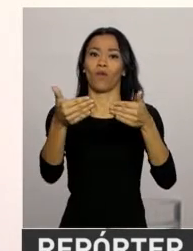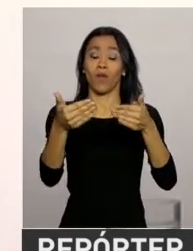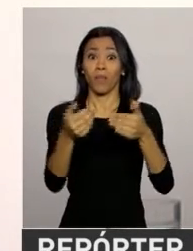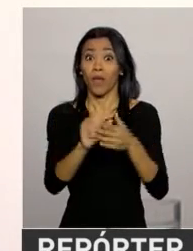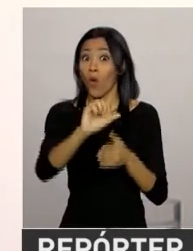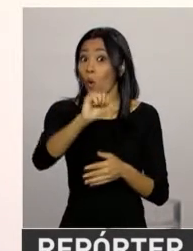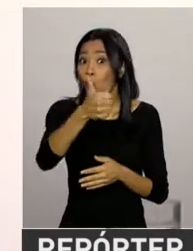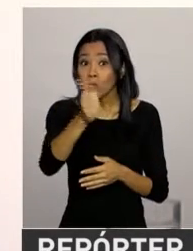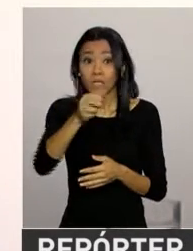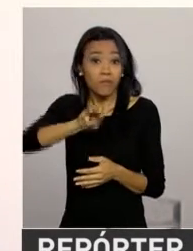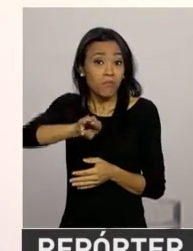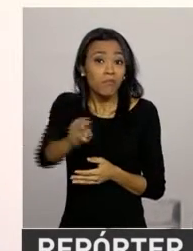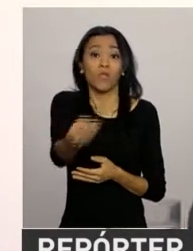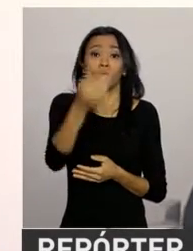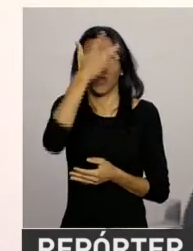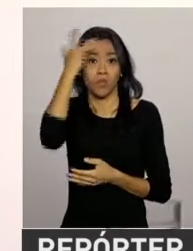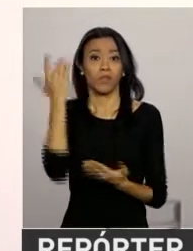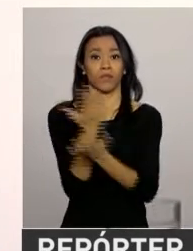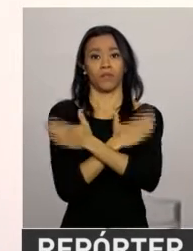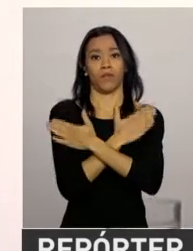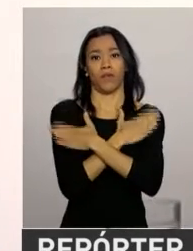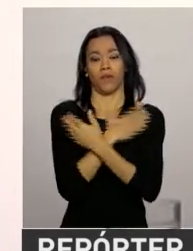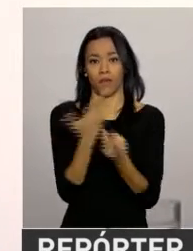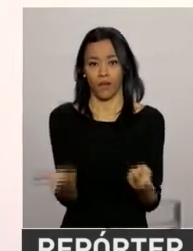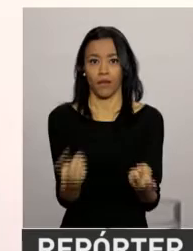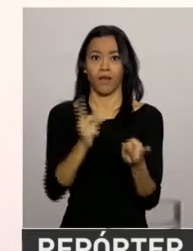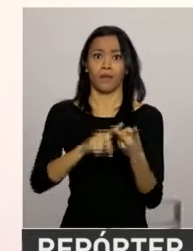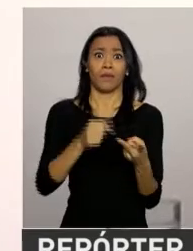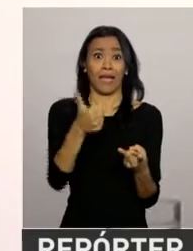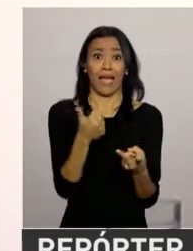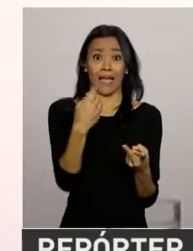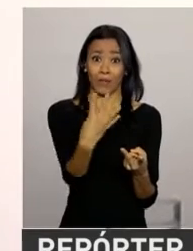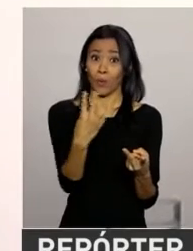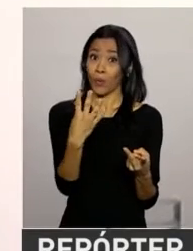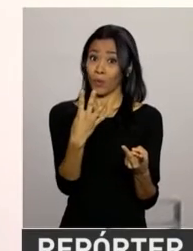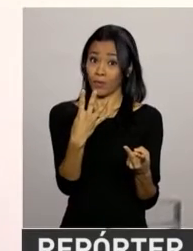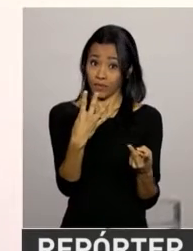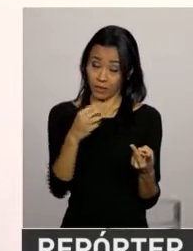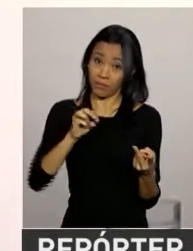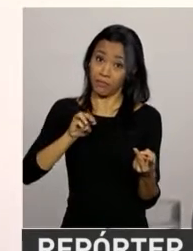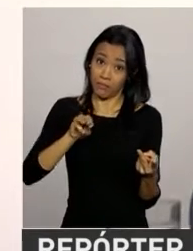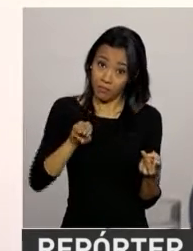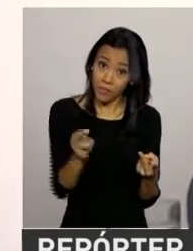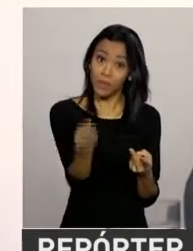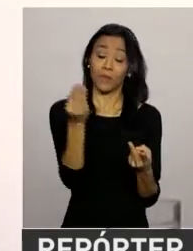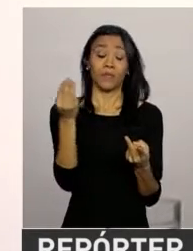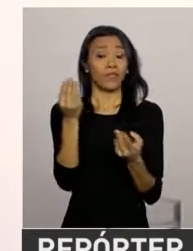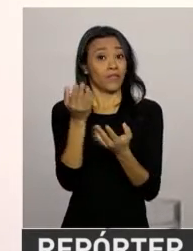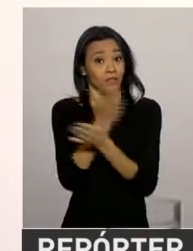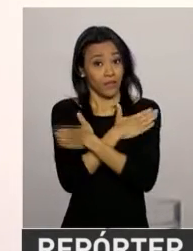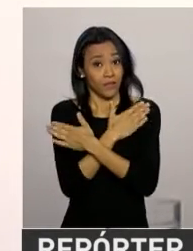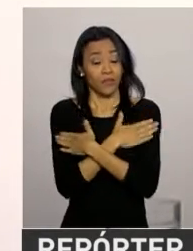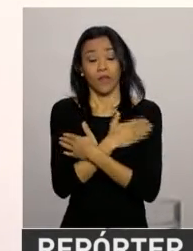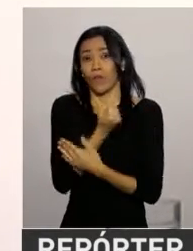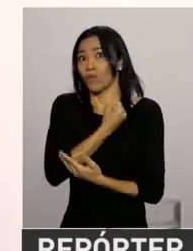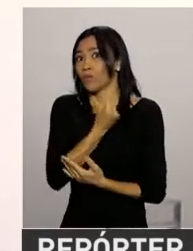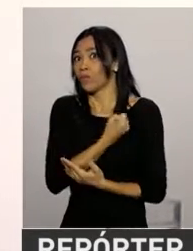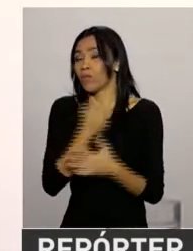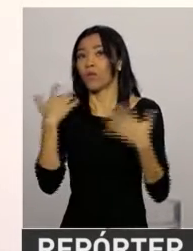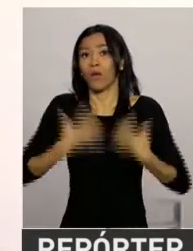desempregados uma projeção de 14 milhões de desempregados ainda este ano é um número muito grande